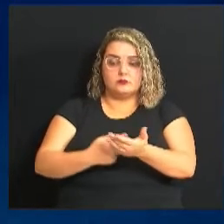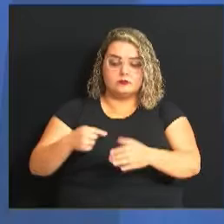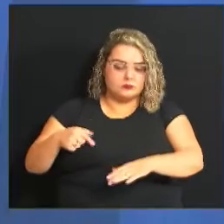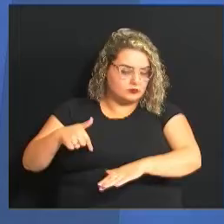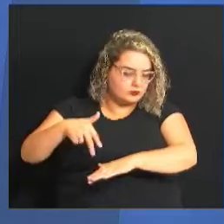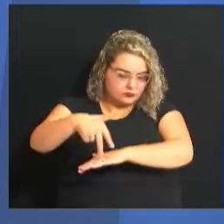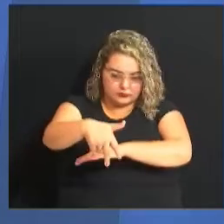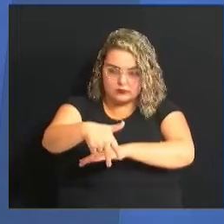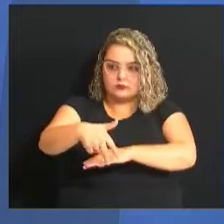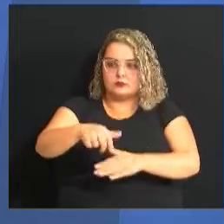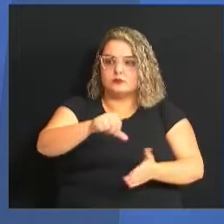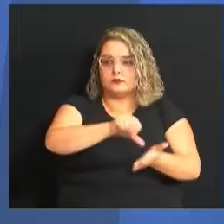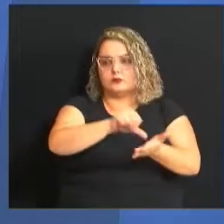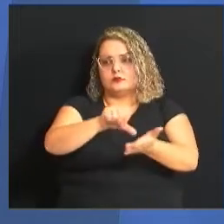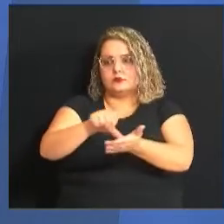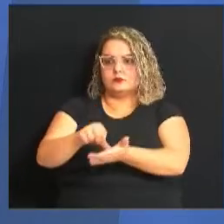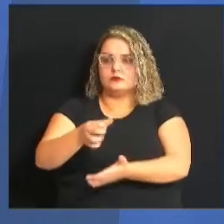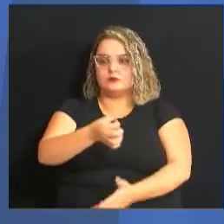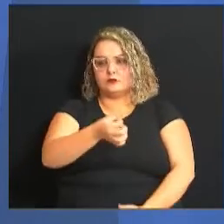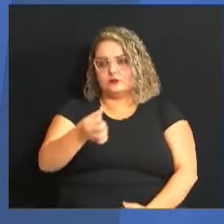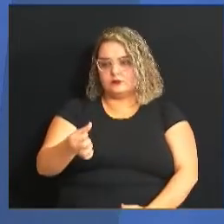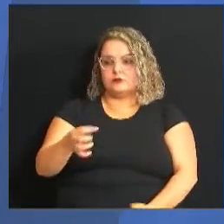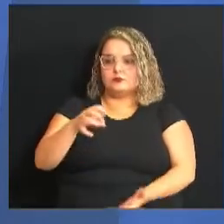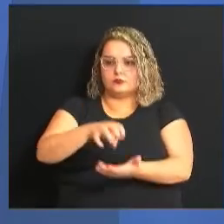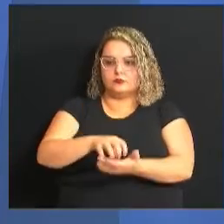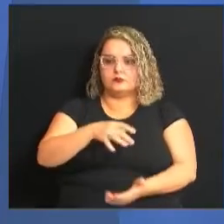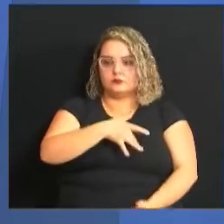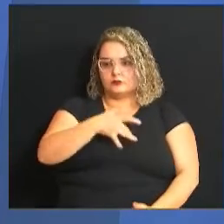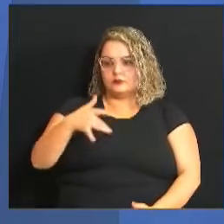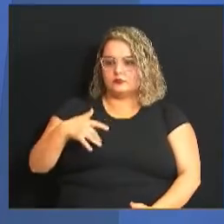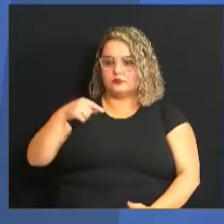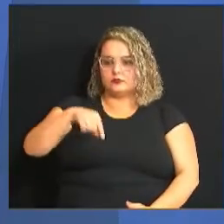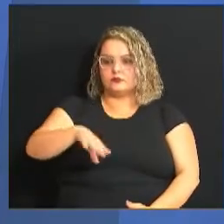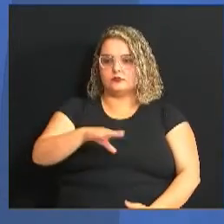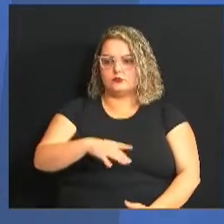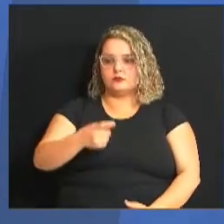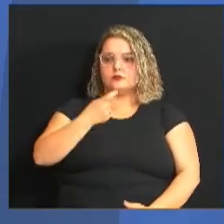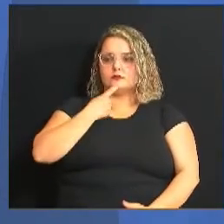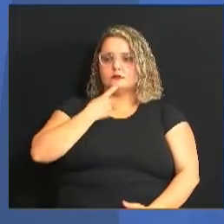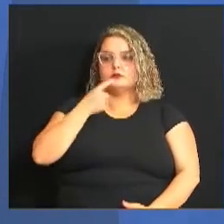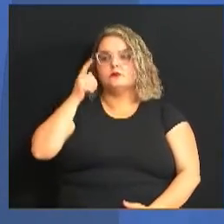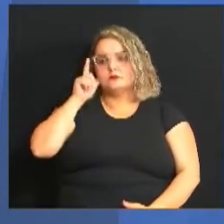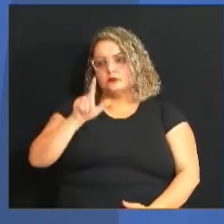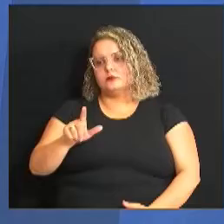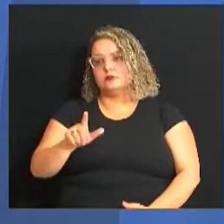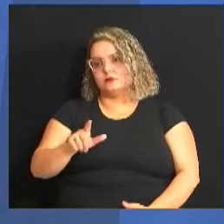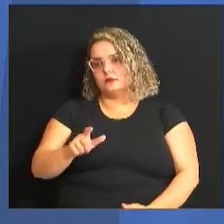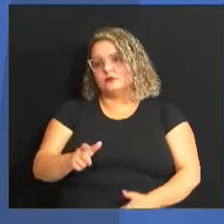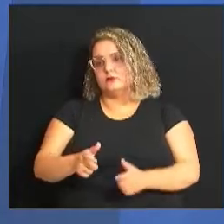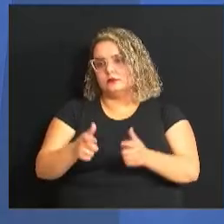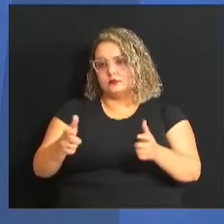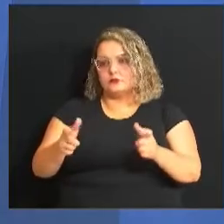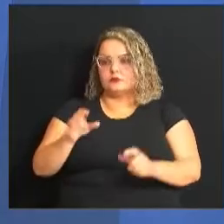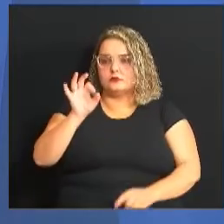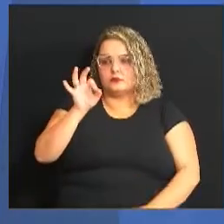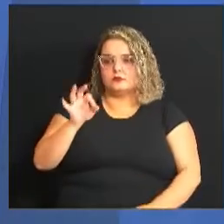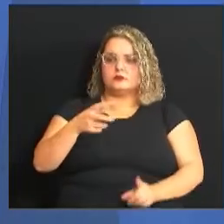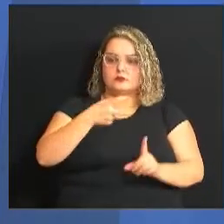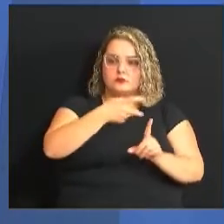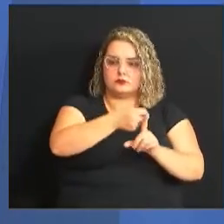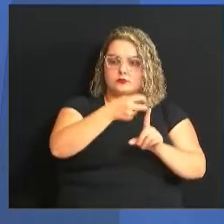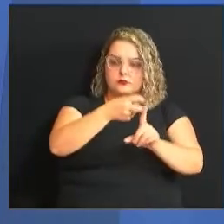dos 66 centros de saúde aqui da cidade de Campinas para que a gente consiga aumentar essa taxa de cobertura